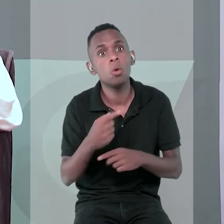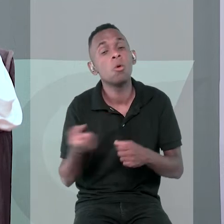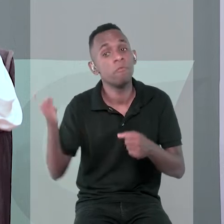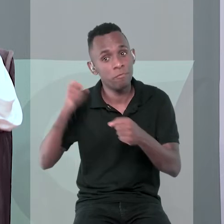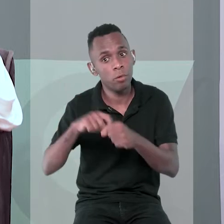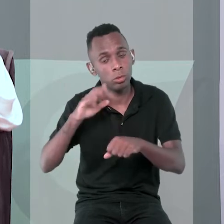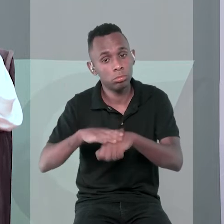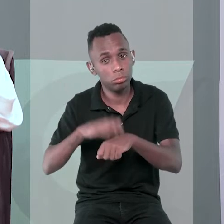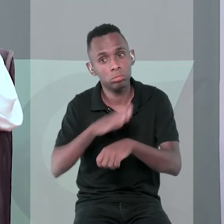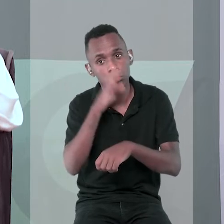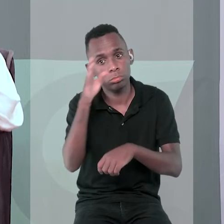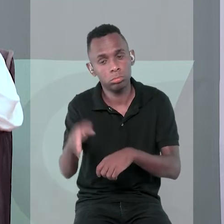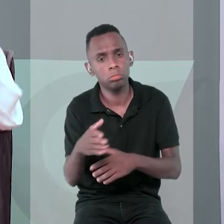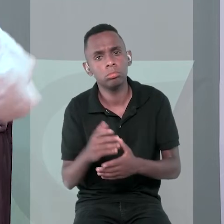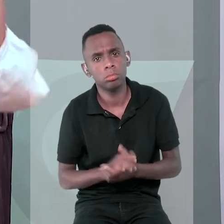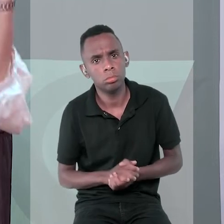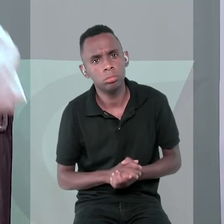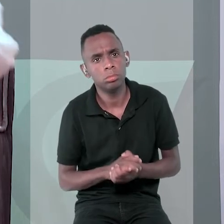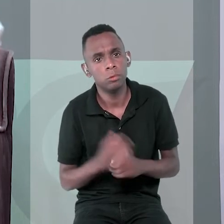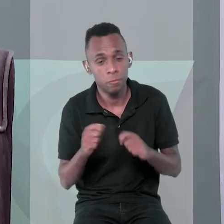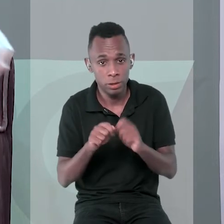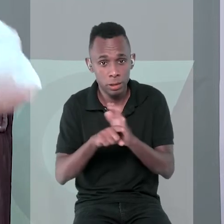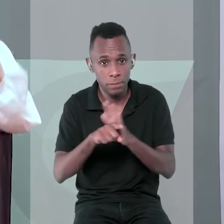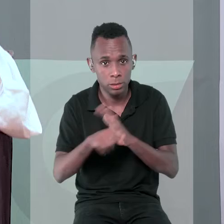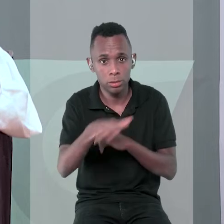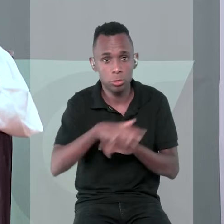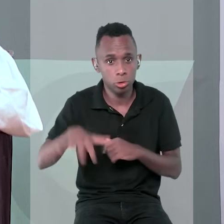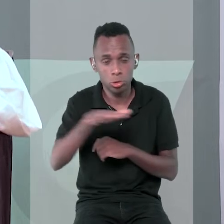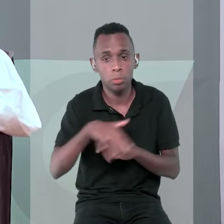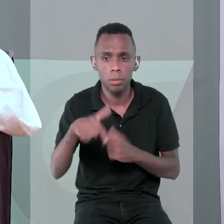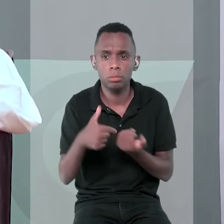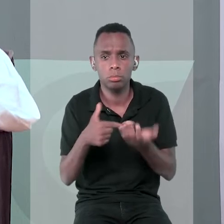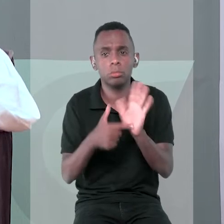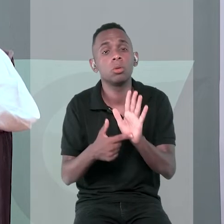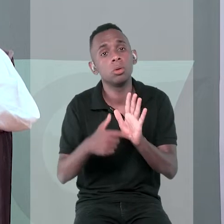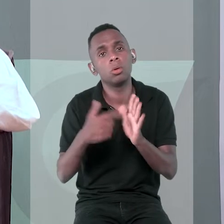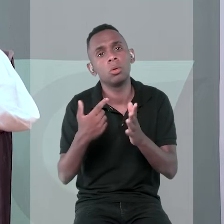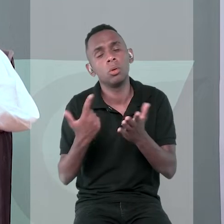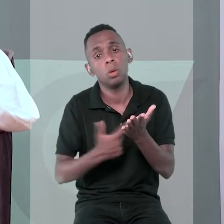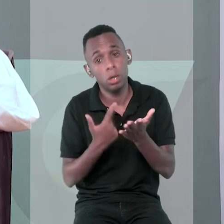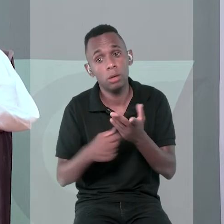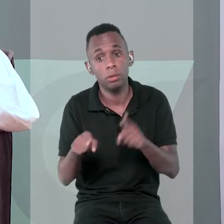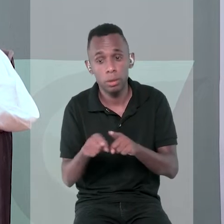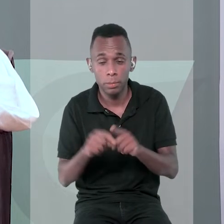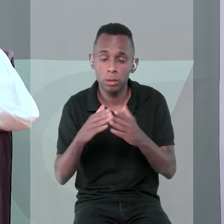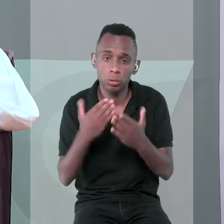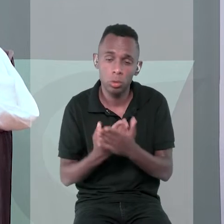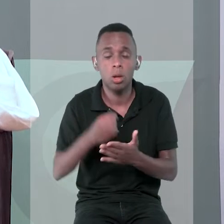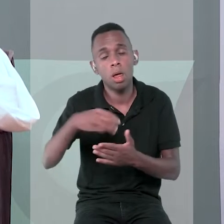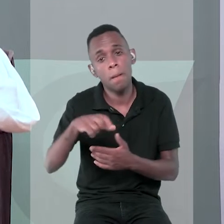lá agora. Eu fiz a pesquisa de campo, volto para lançar o livro lá na escola, que também chama Marie